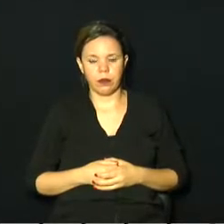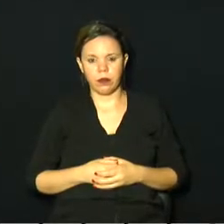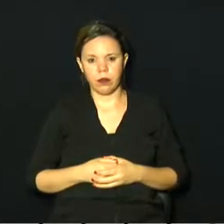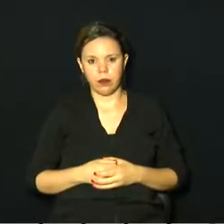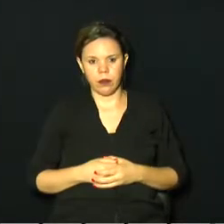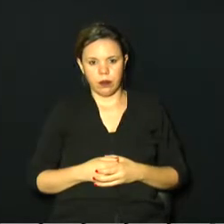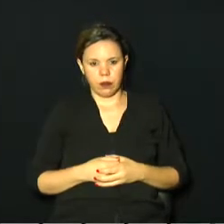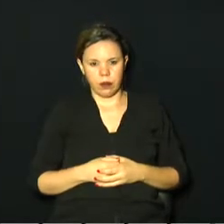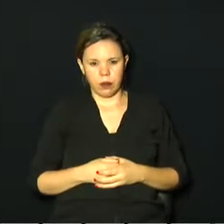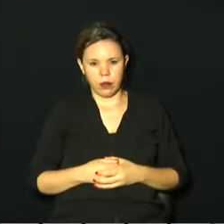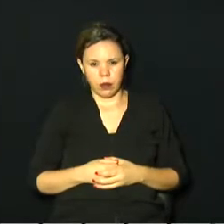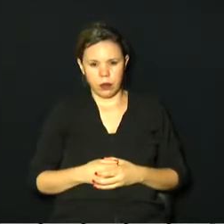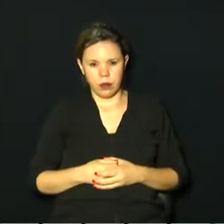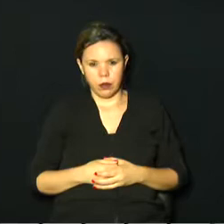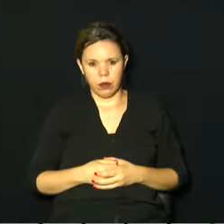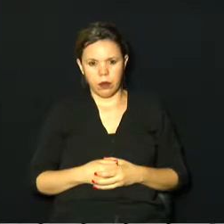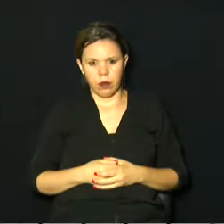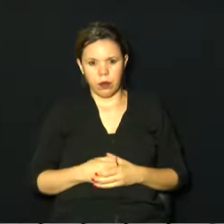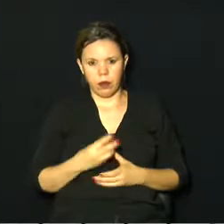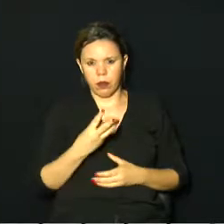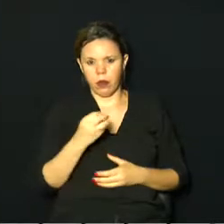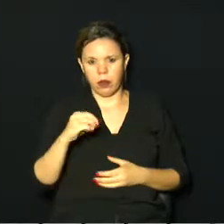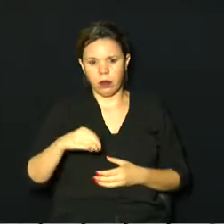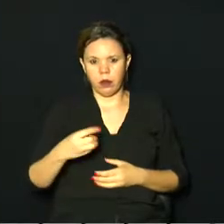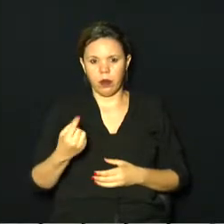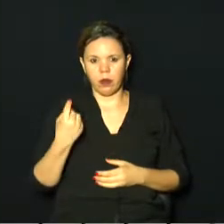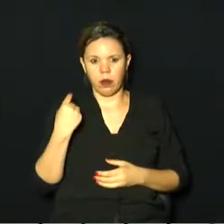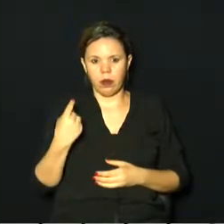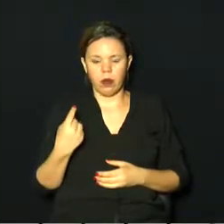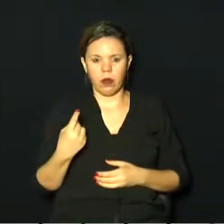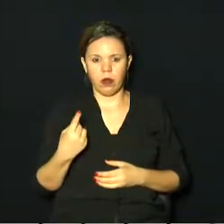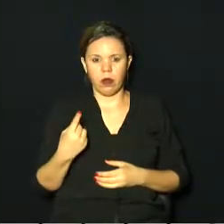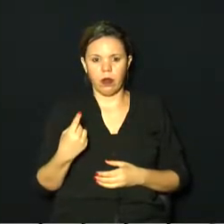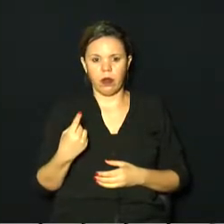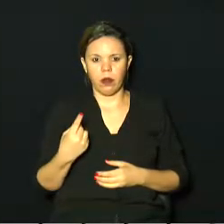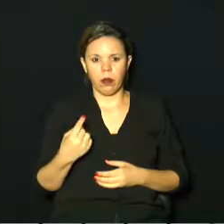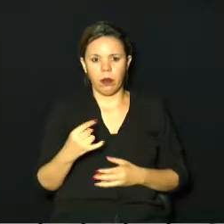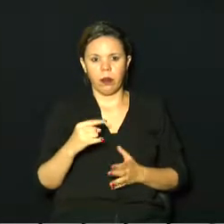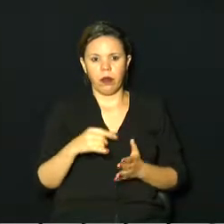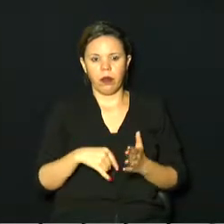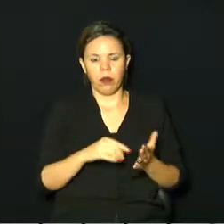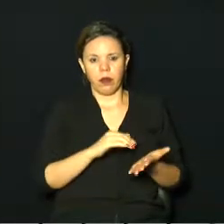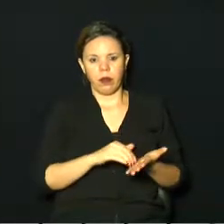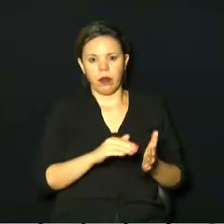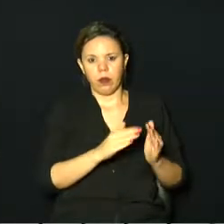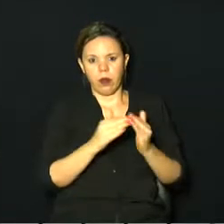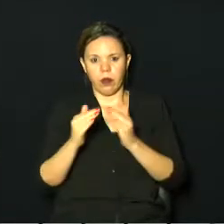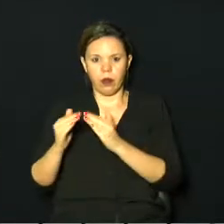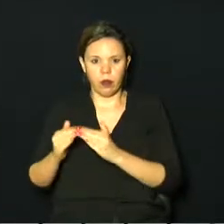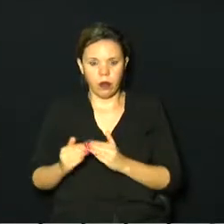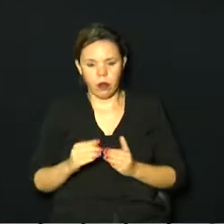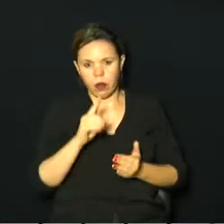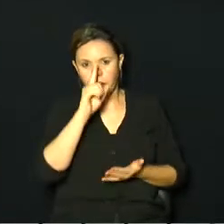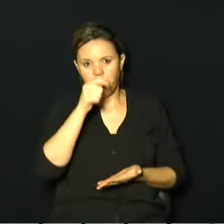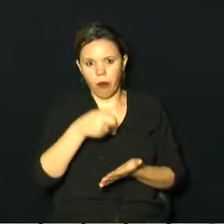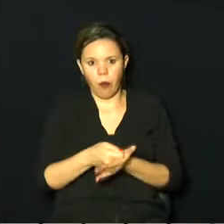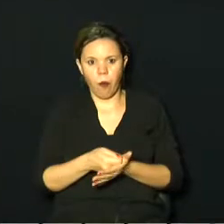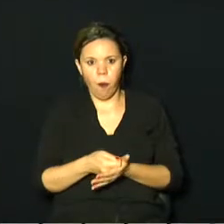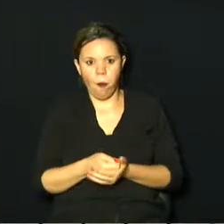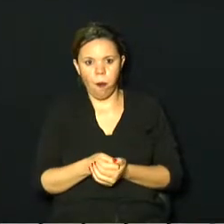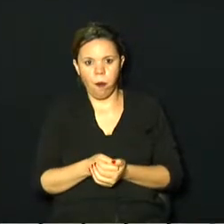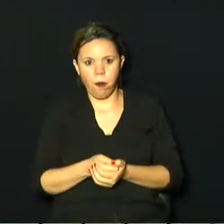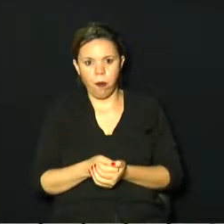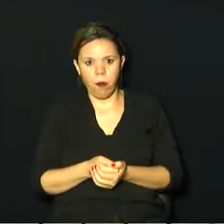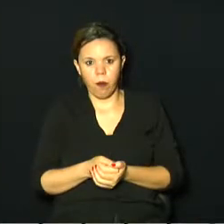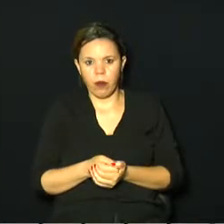por volta de meia hora atrás, uma justificativa. A Secretaria de Habitação tomou a decisão de